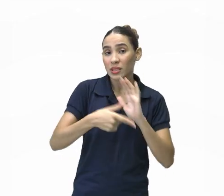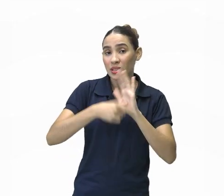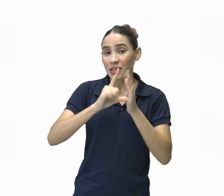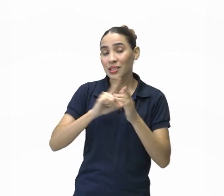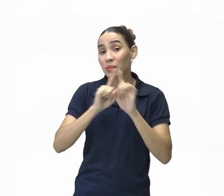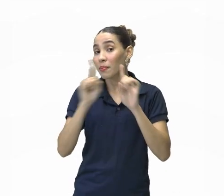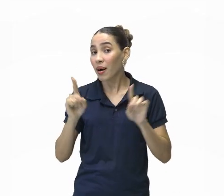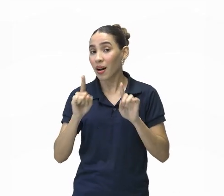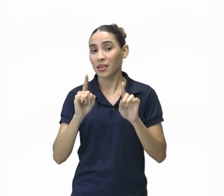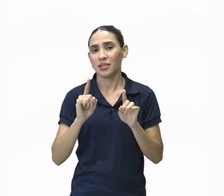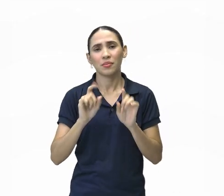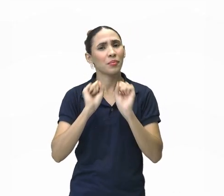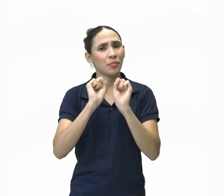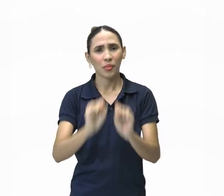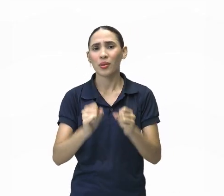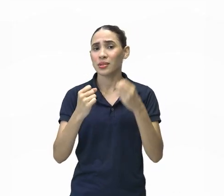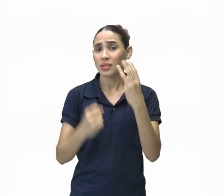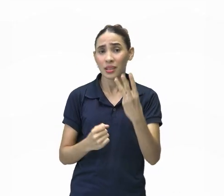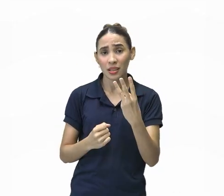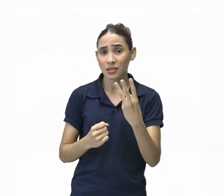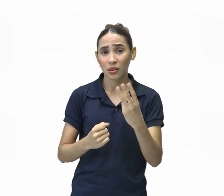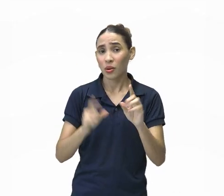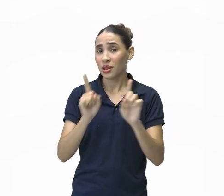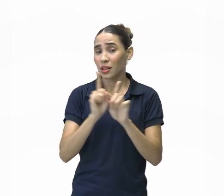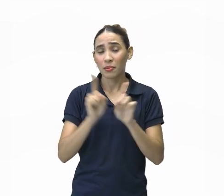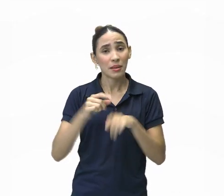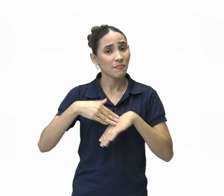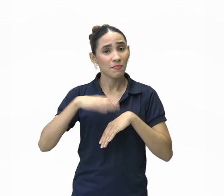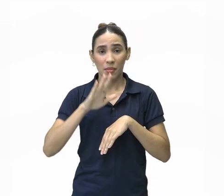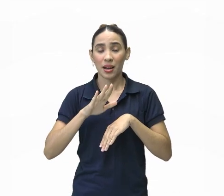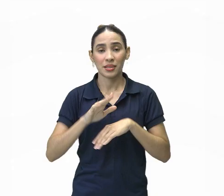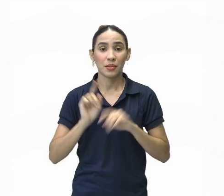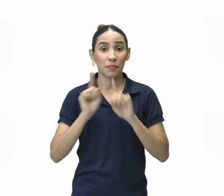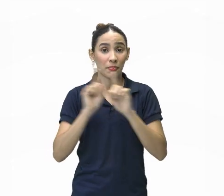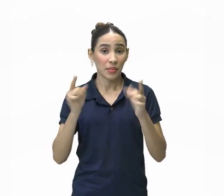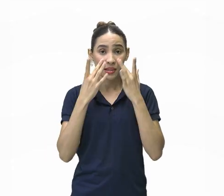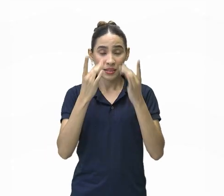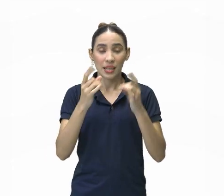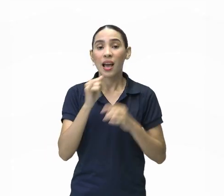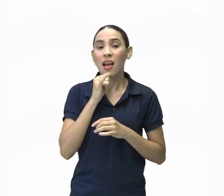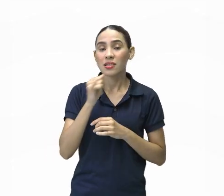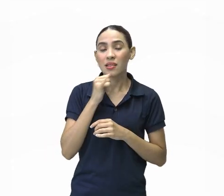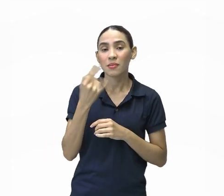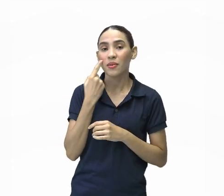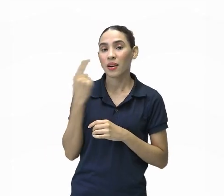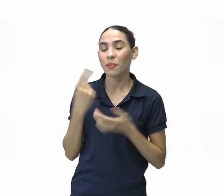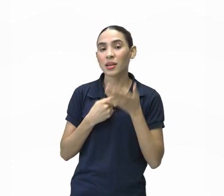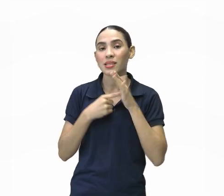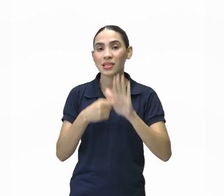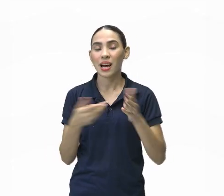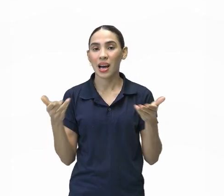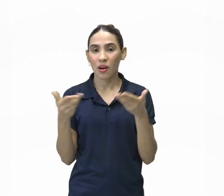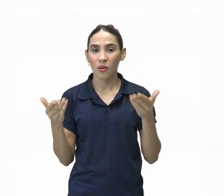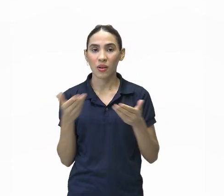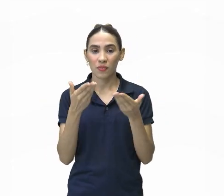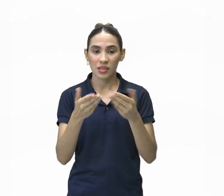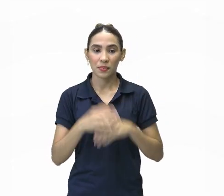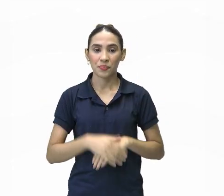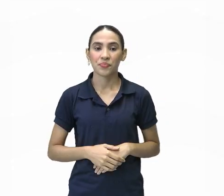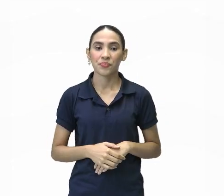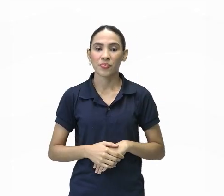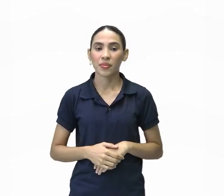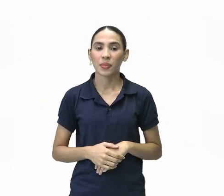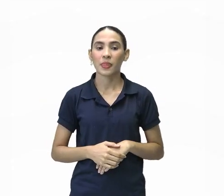na verdade podem ser 3 e podem ser mais. Mas olha os exemplos que nós iremos trazer para vocês.